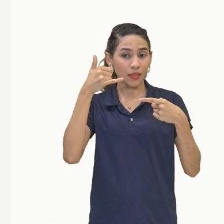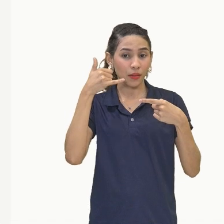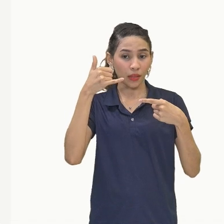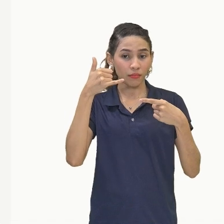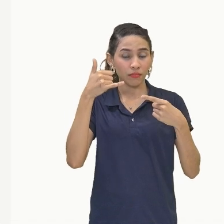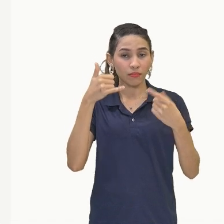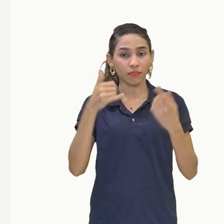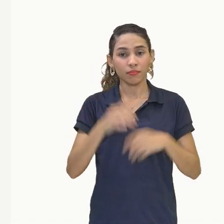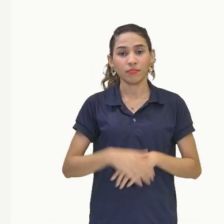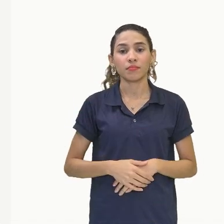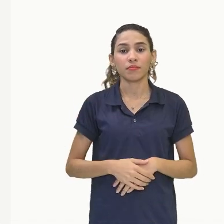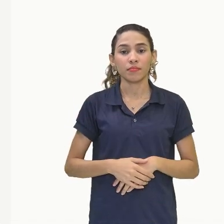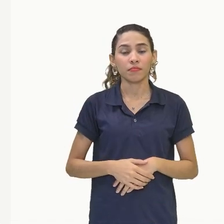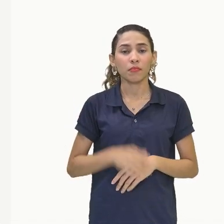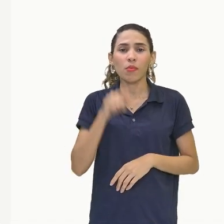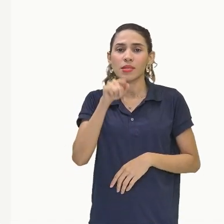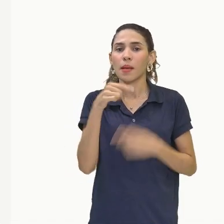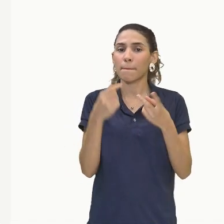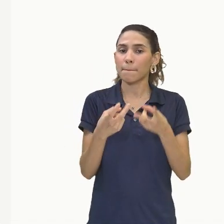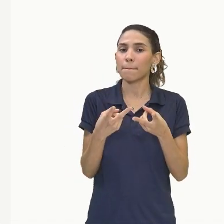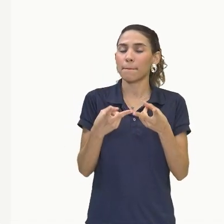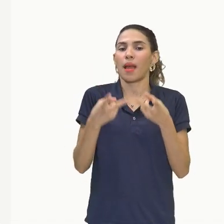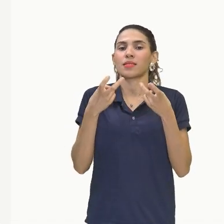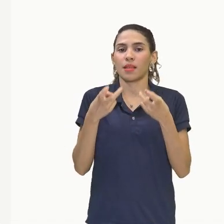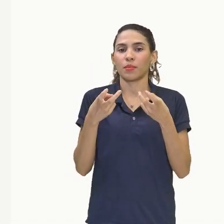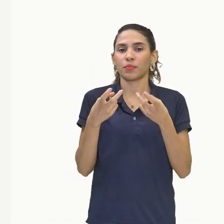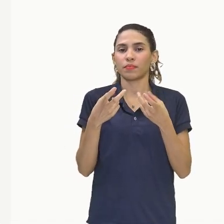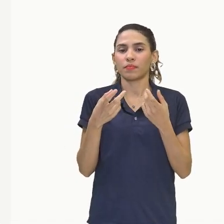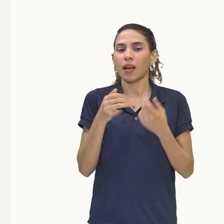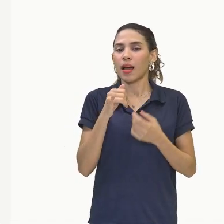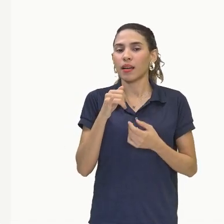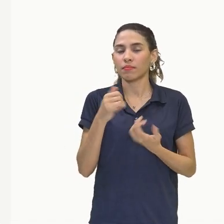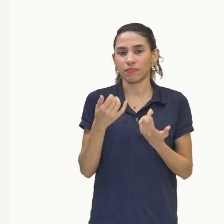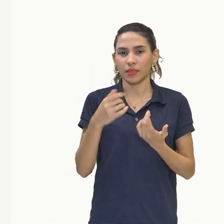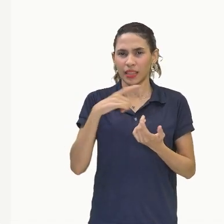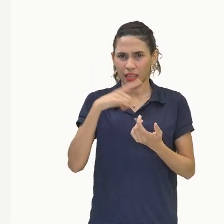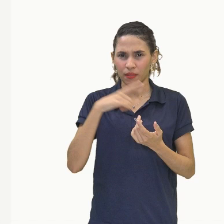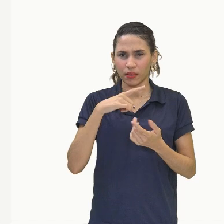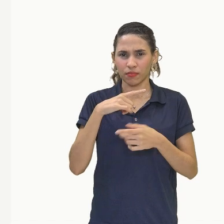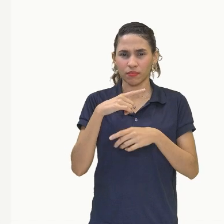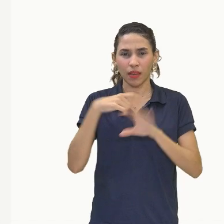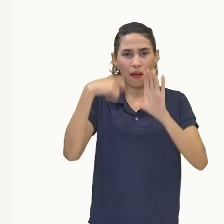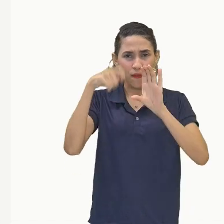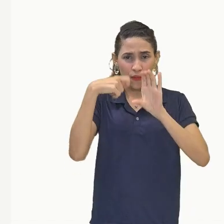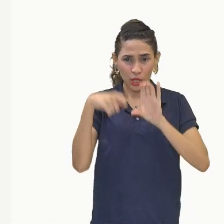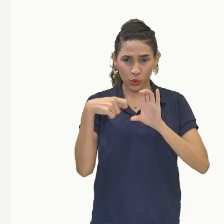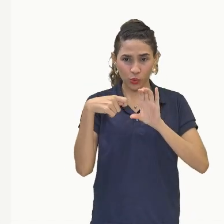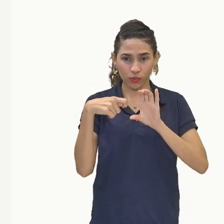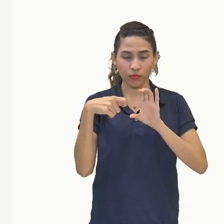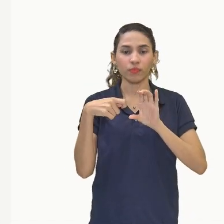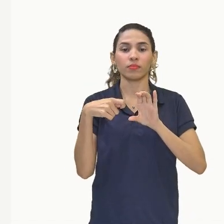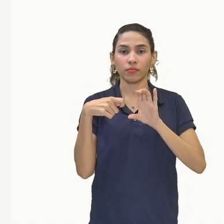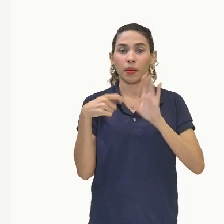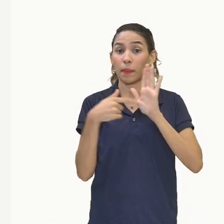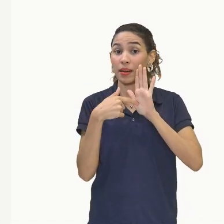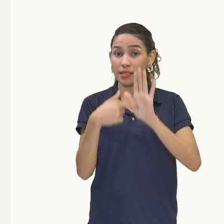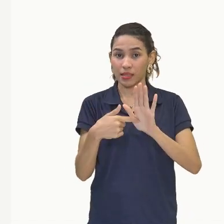um iPhone. Você percebe que, como nós vimos no nosso vídeo, apareceram